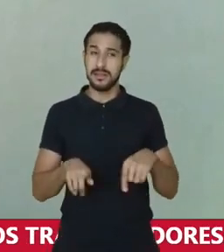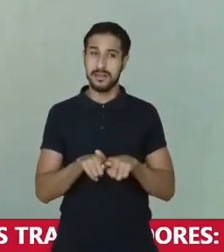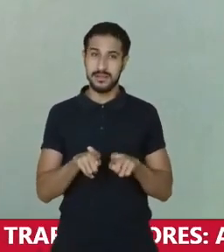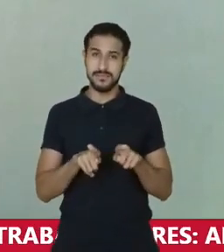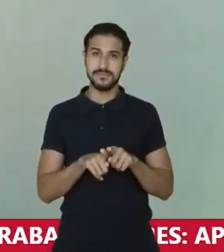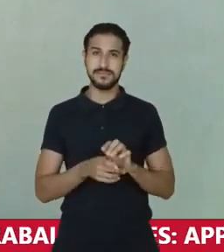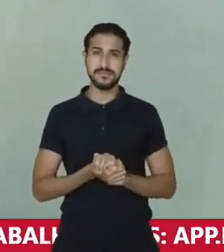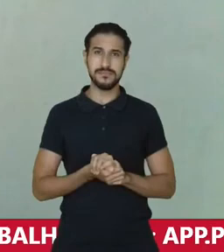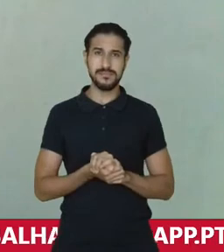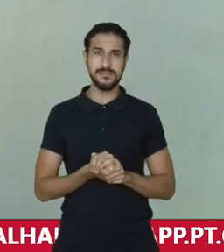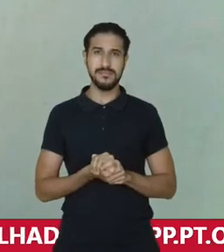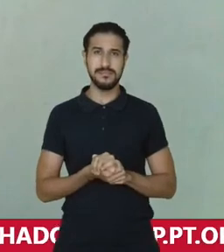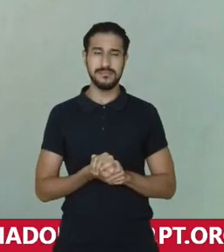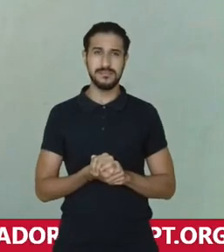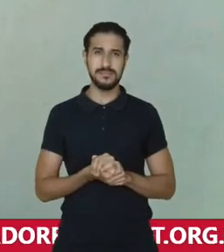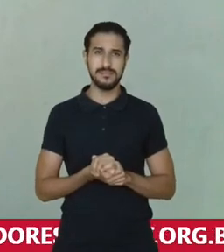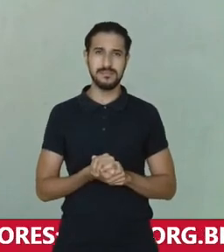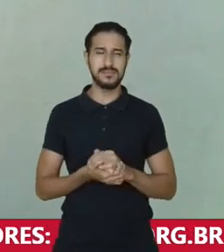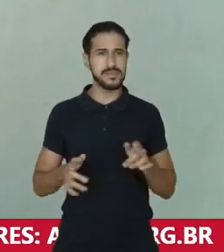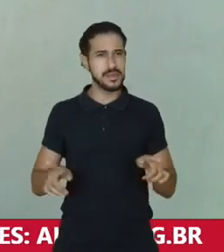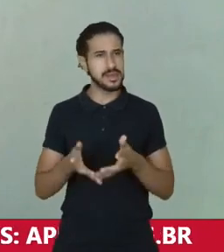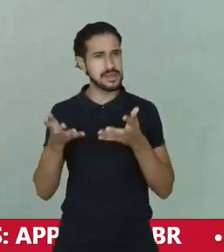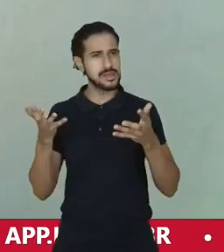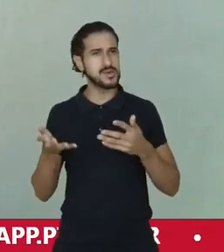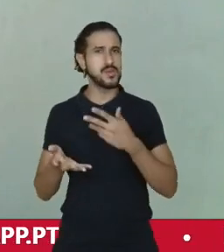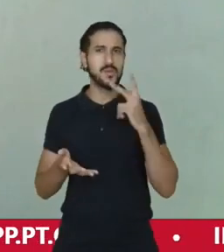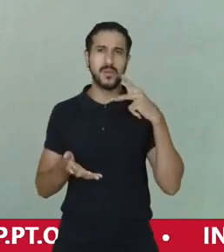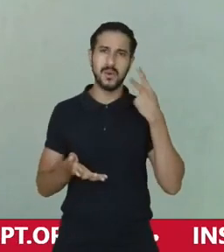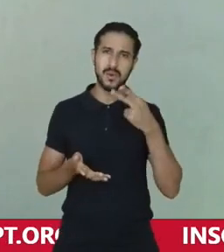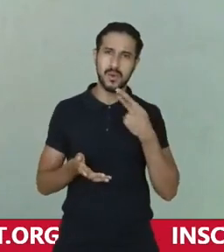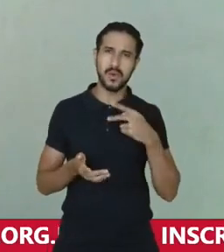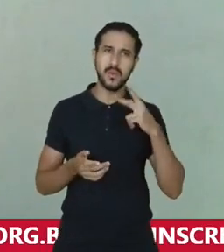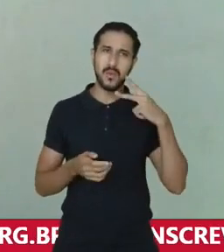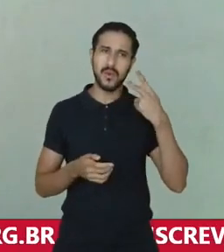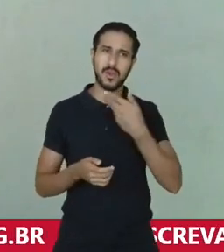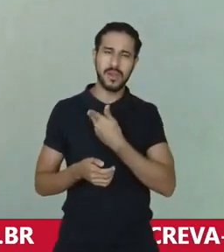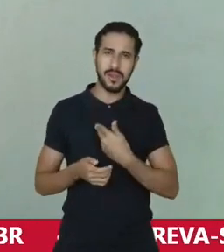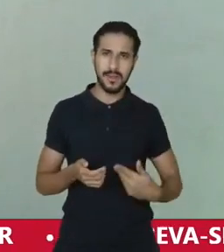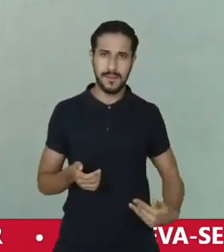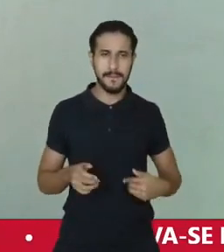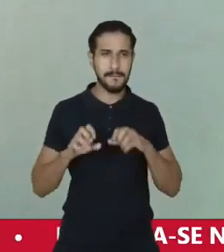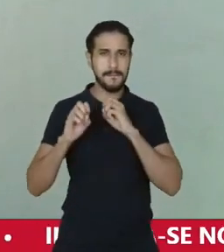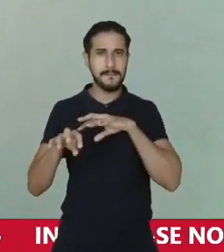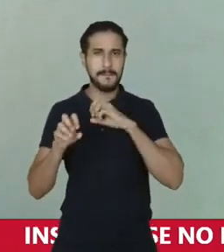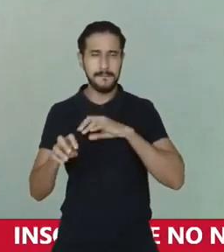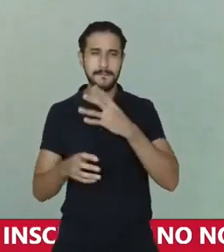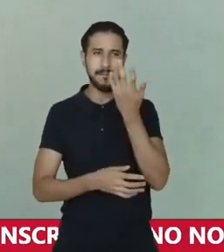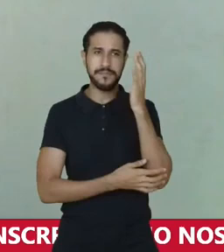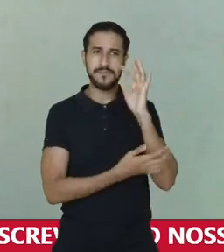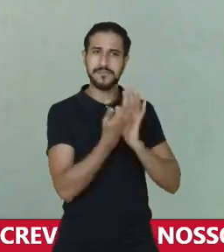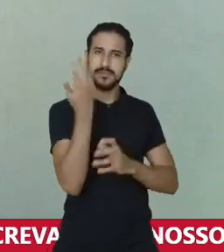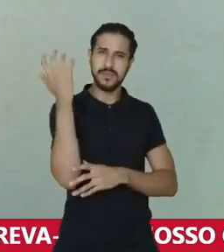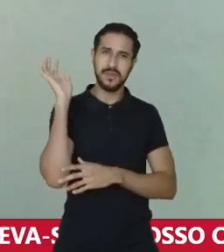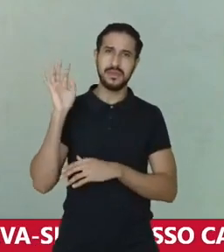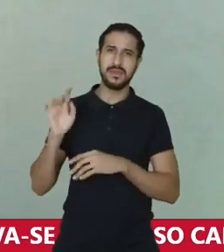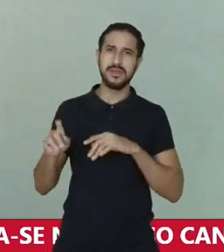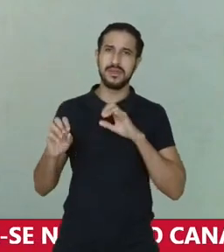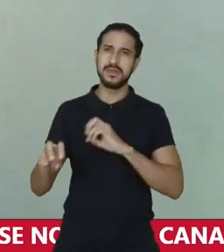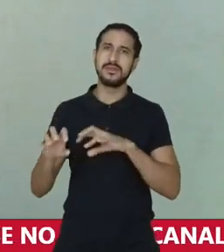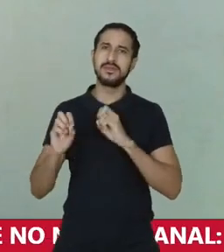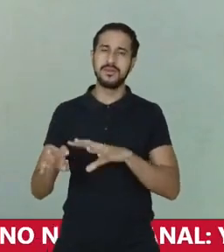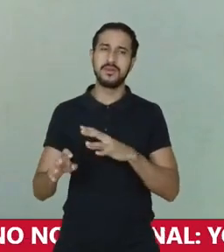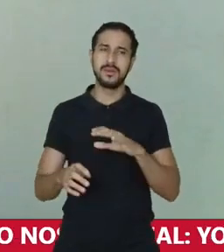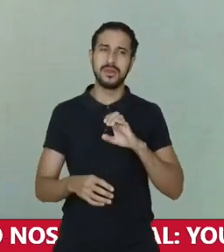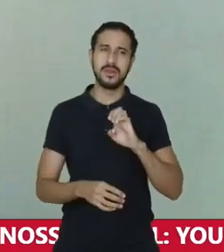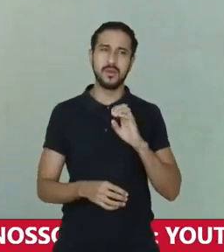também de incentivo político, políticas públicas de educação ambiental,